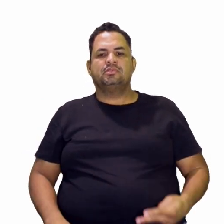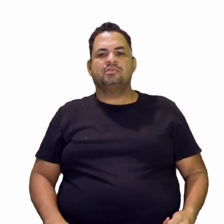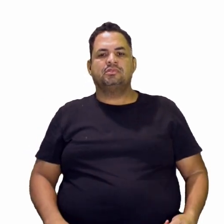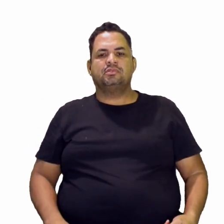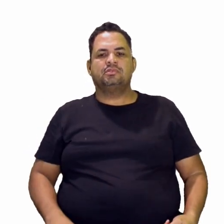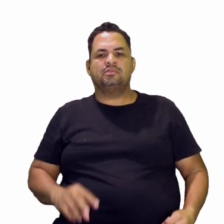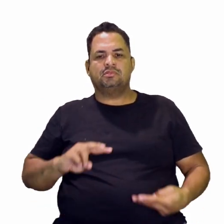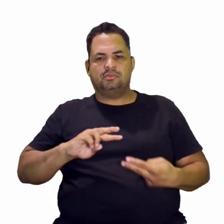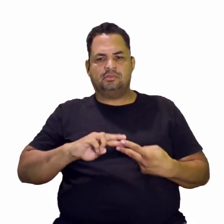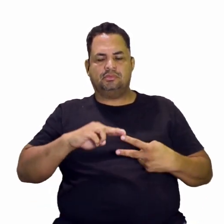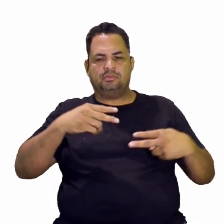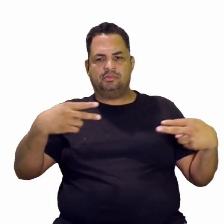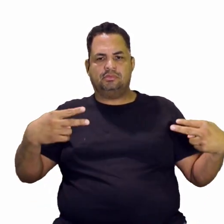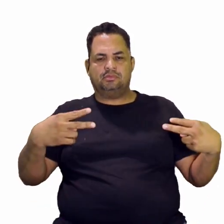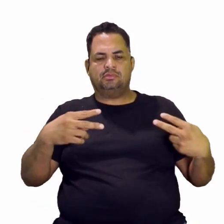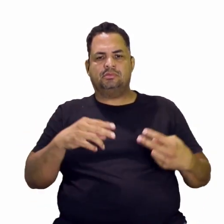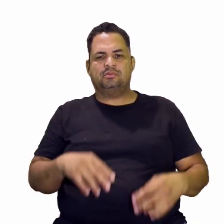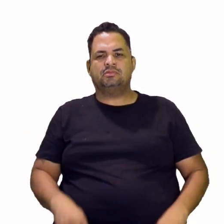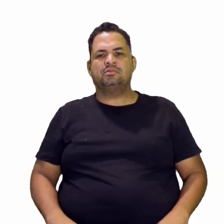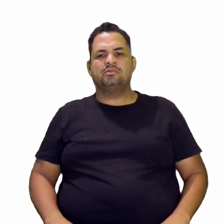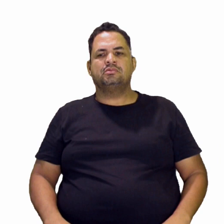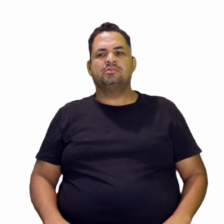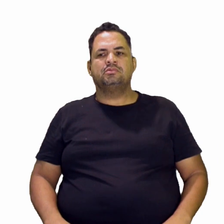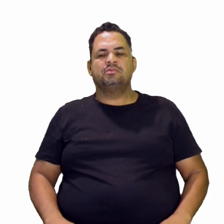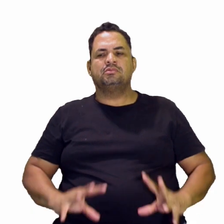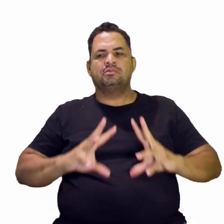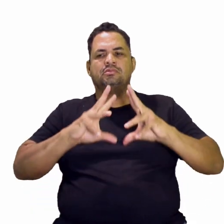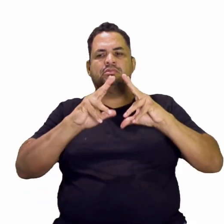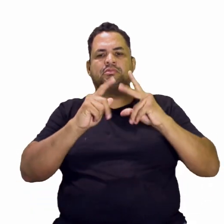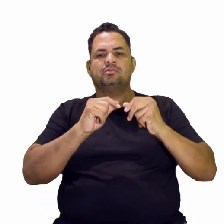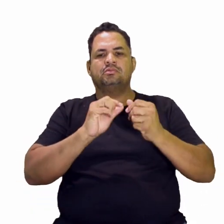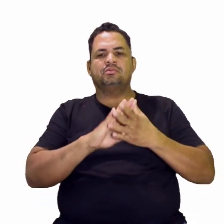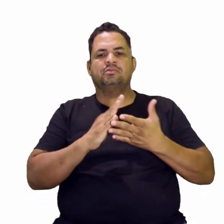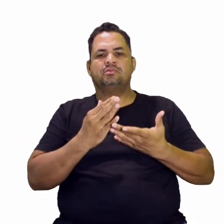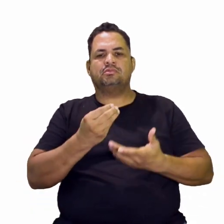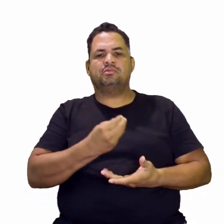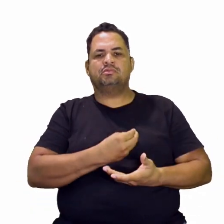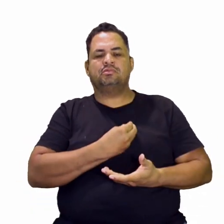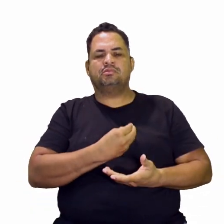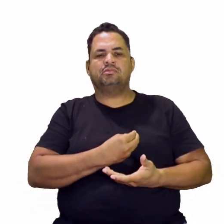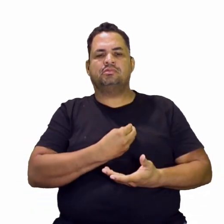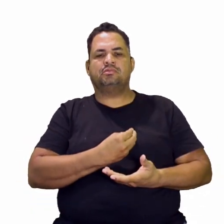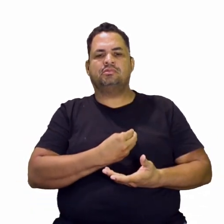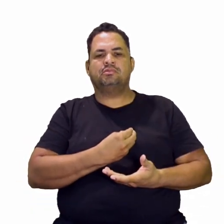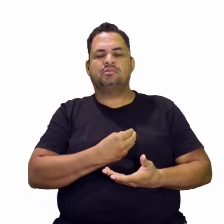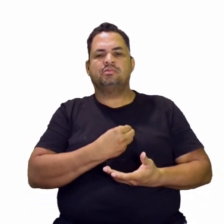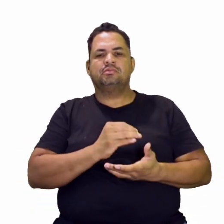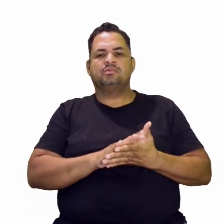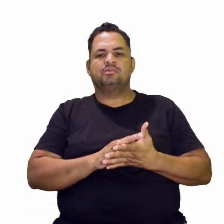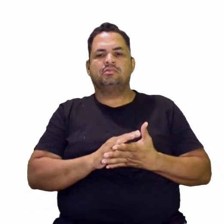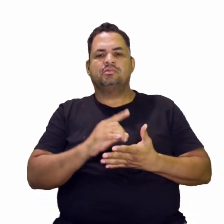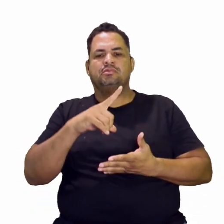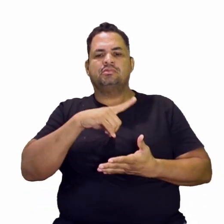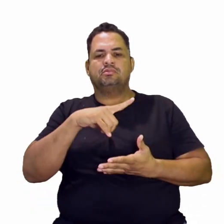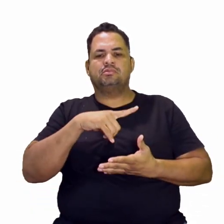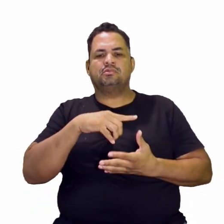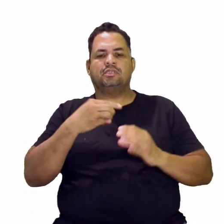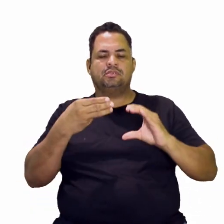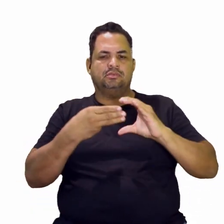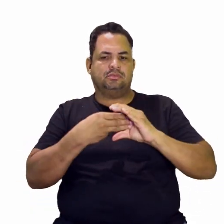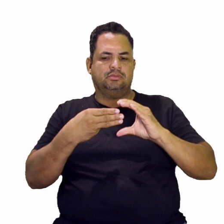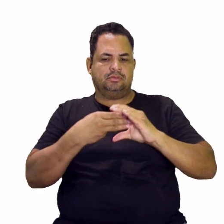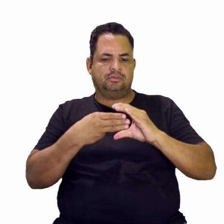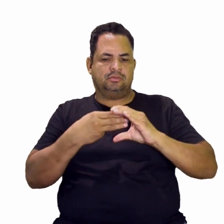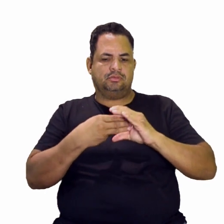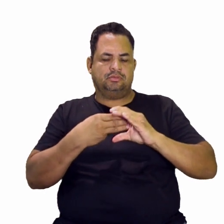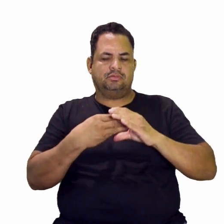DNA, porque os vírus, presta atenção, todo ser vivo todo ser vivo ele não é constituído de célula,